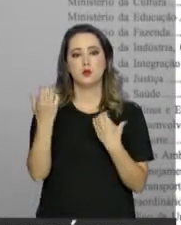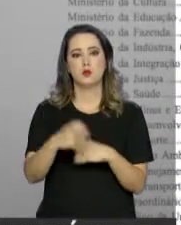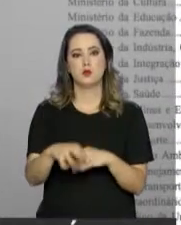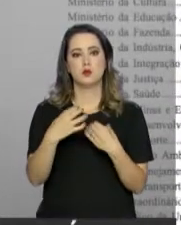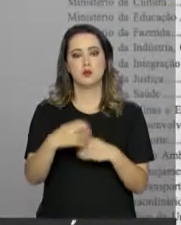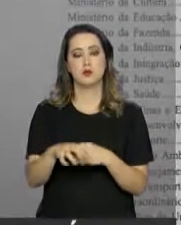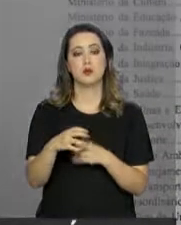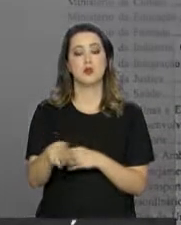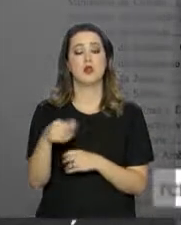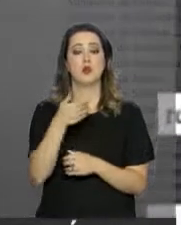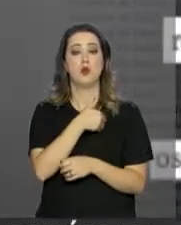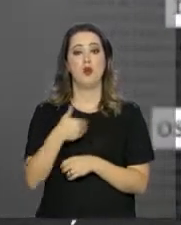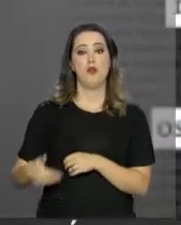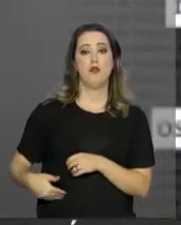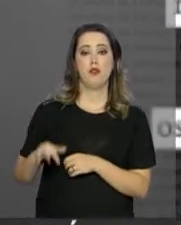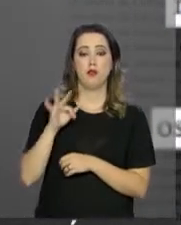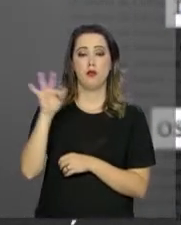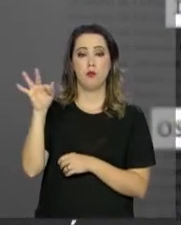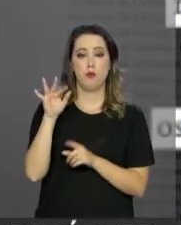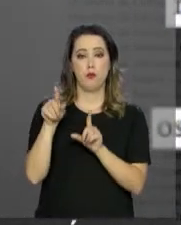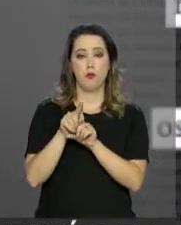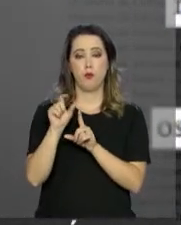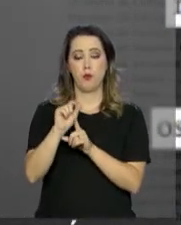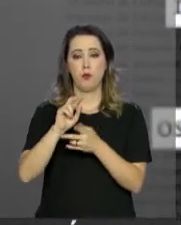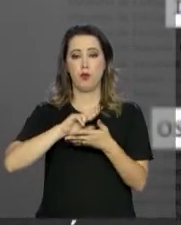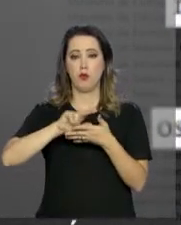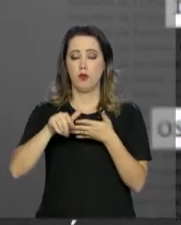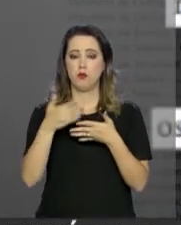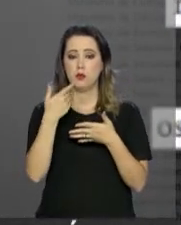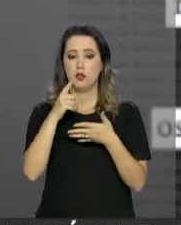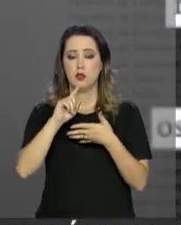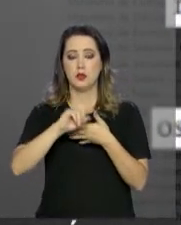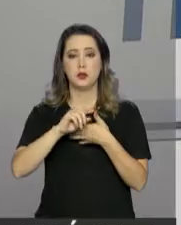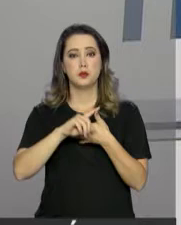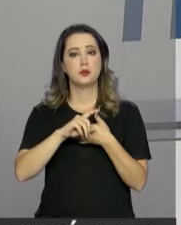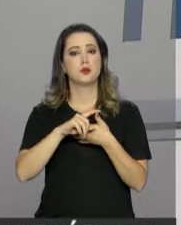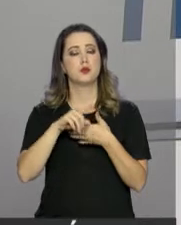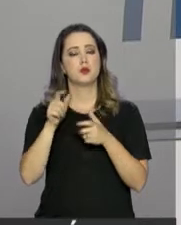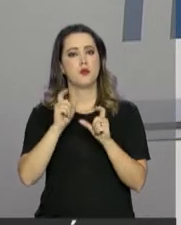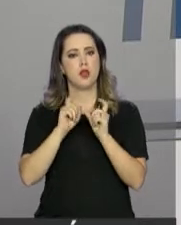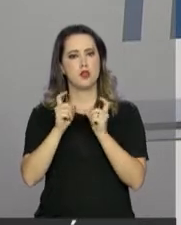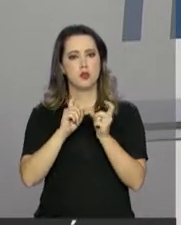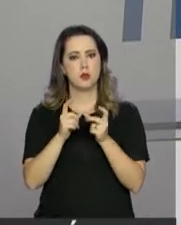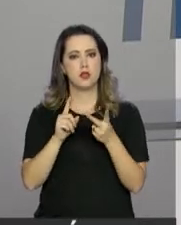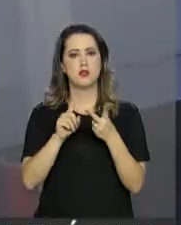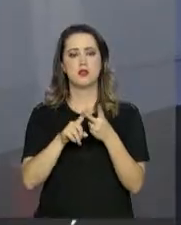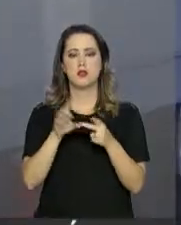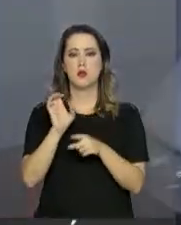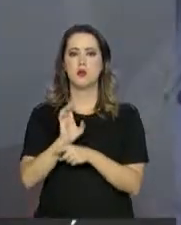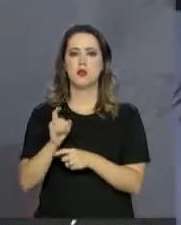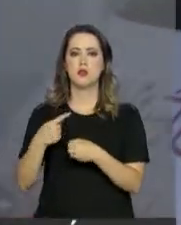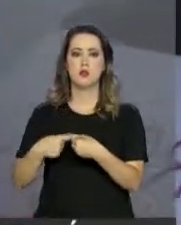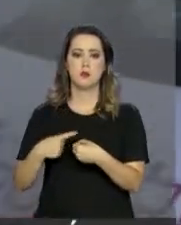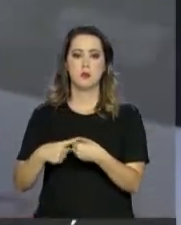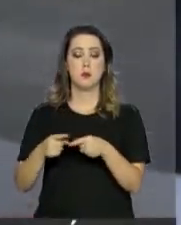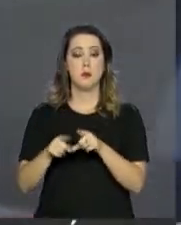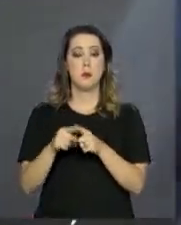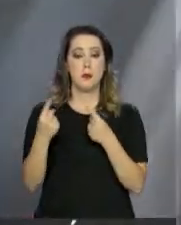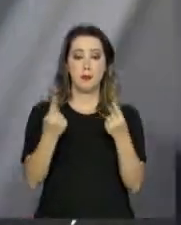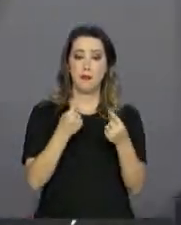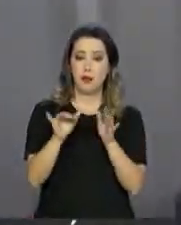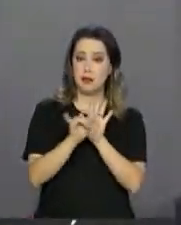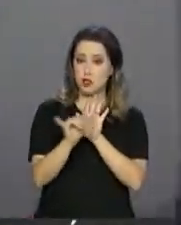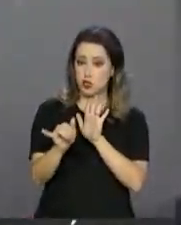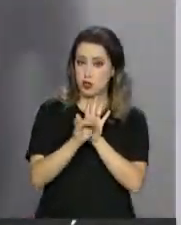da administração direta e indireta municípios estados e união o edital de cada concurso deverá